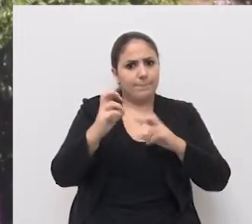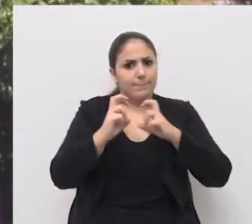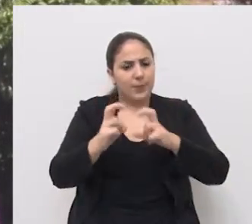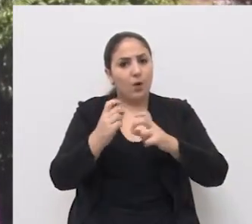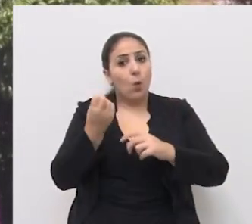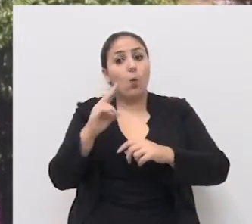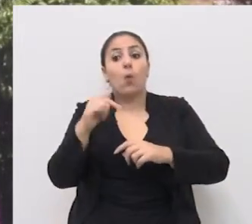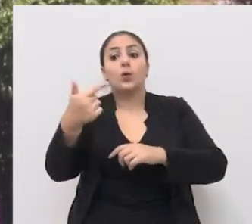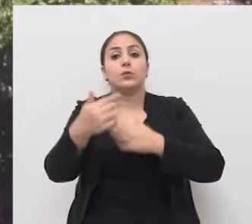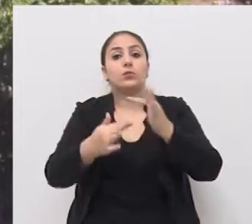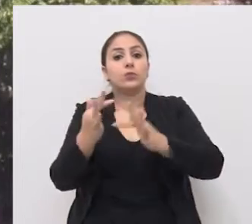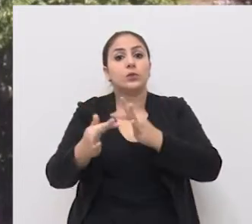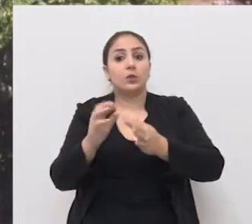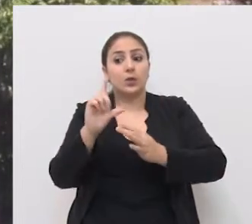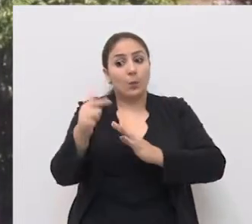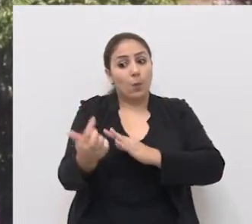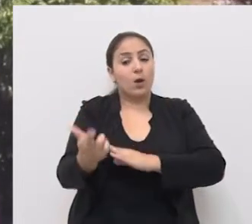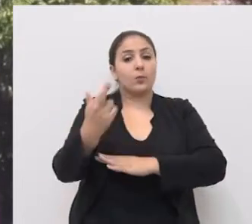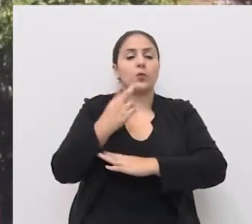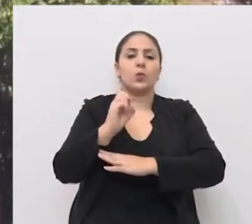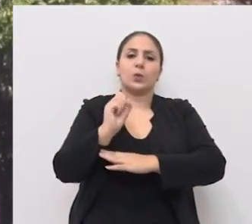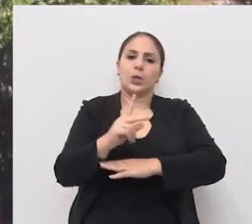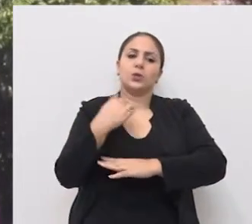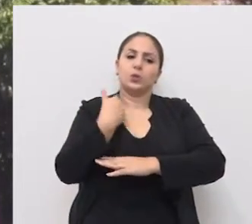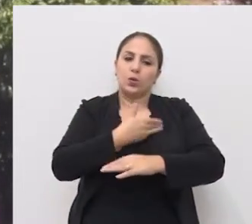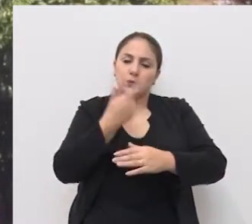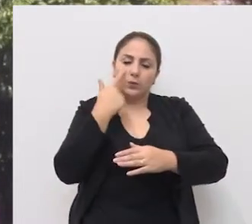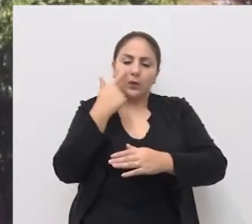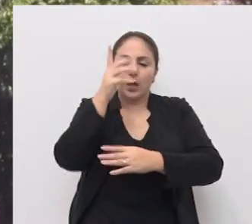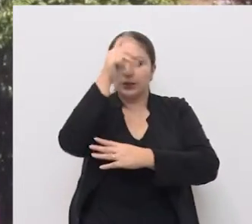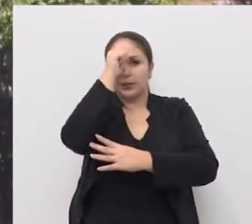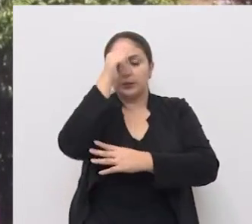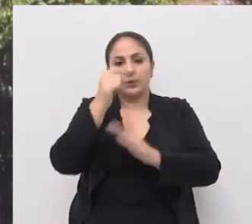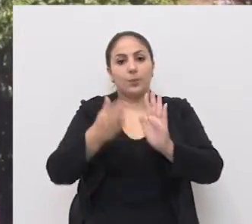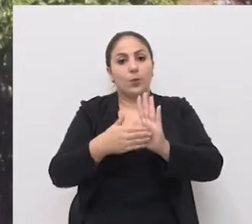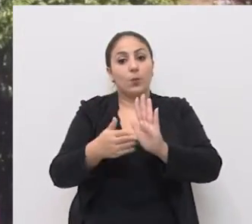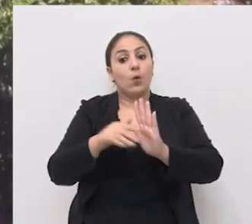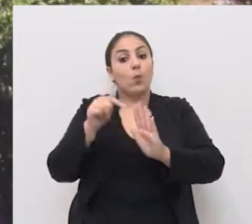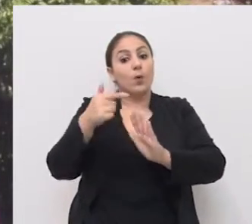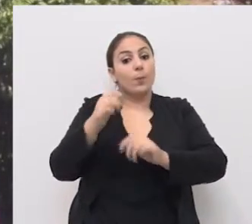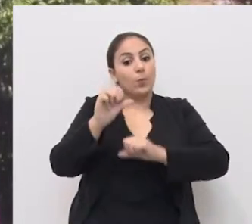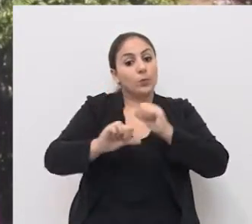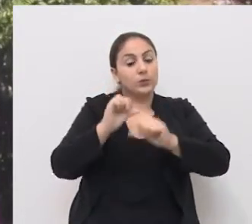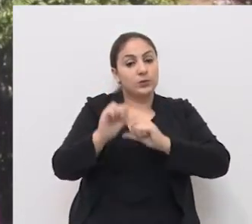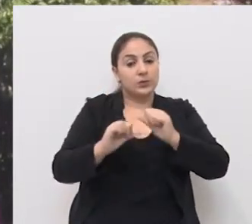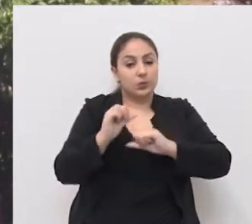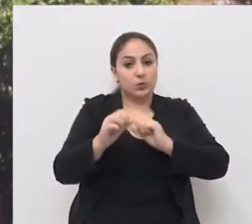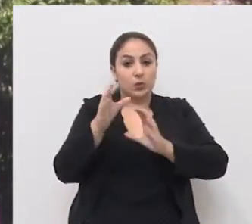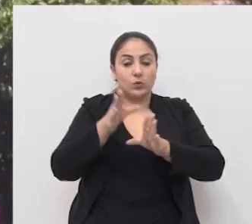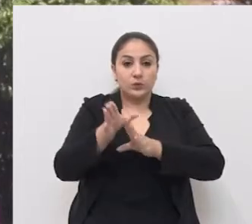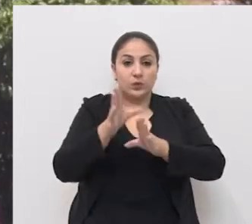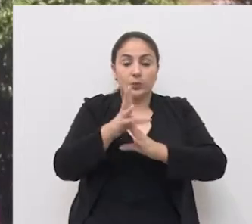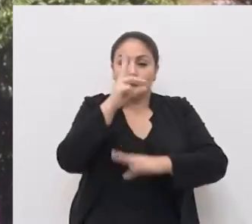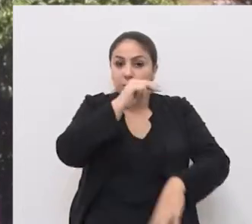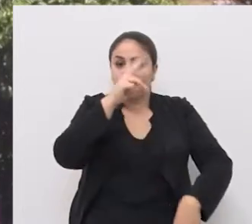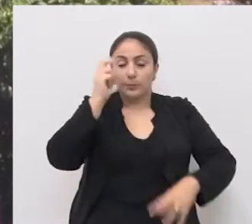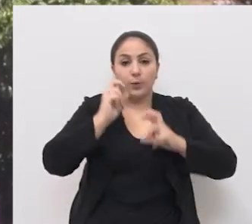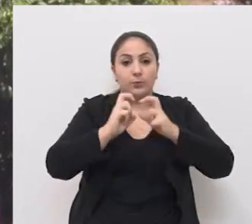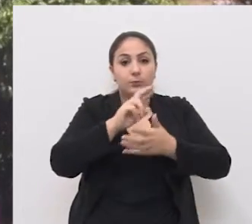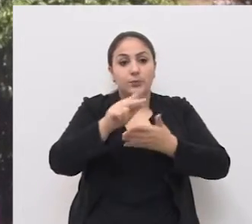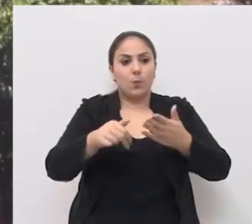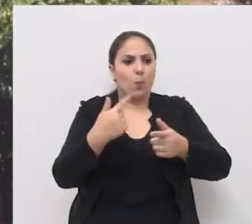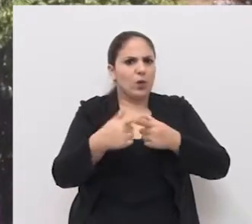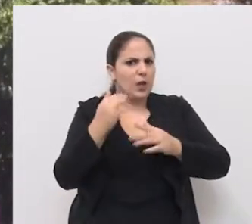outras atribuições. Após vir essa resposta, nós vamos estudar aqui e propor uma alteração na composição do Conselho